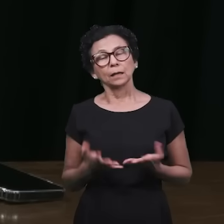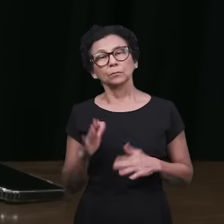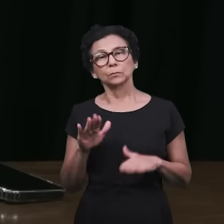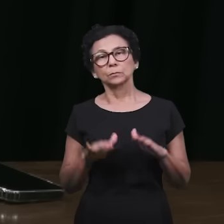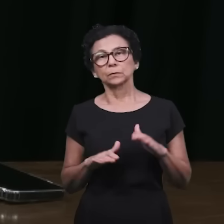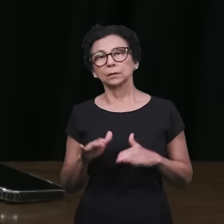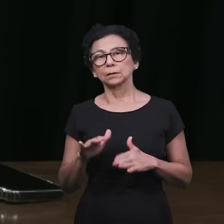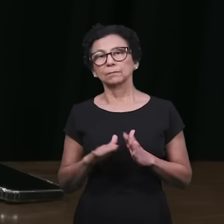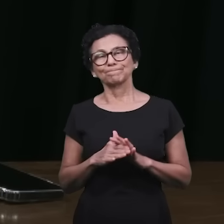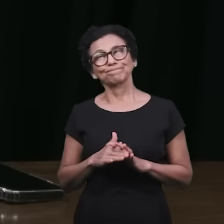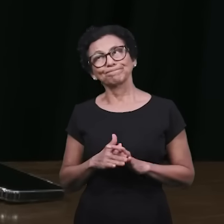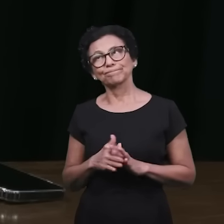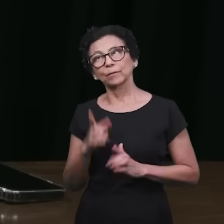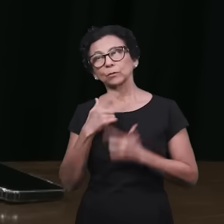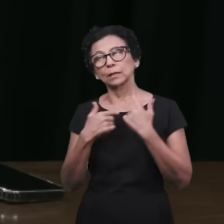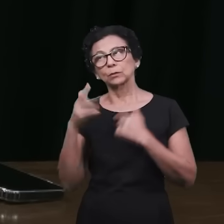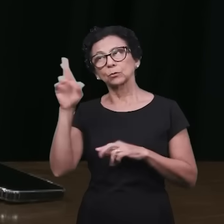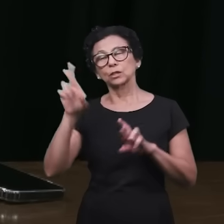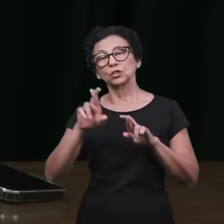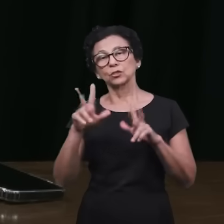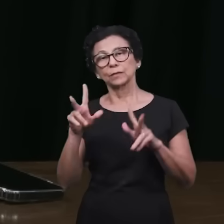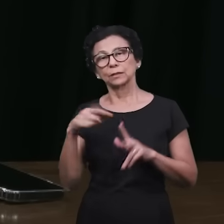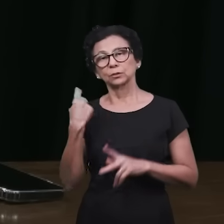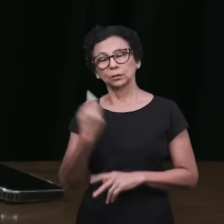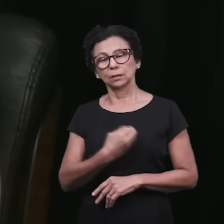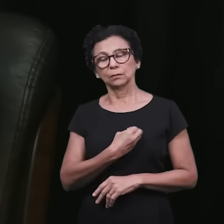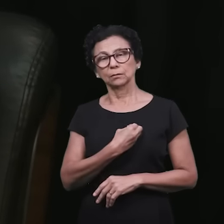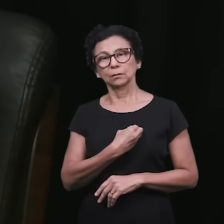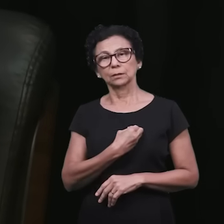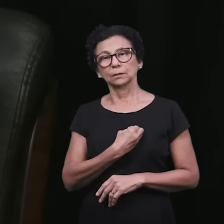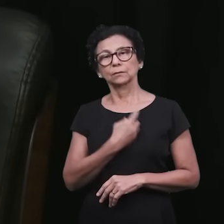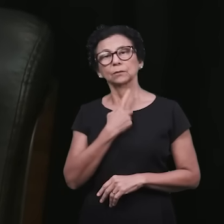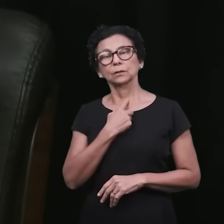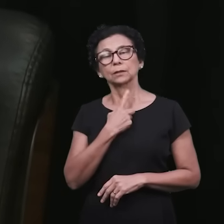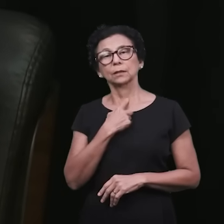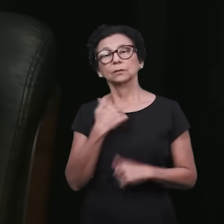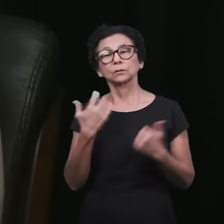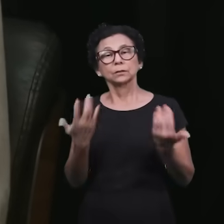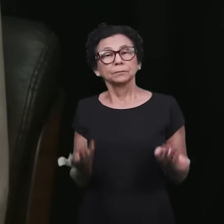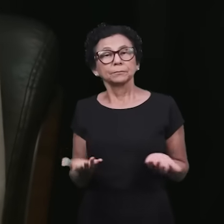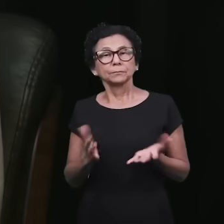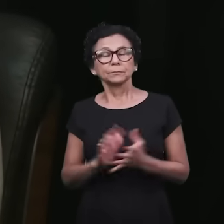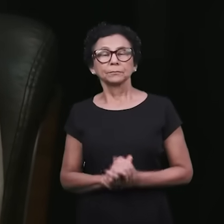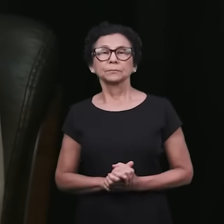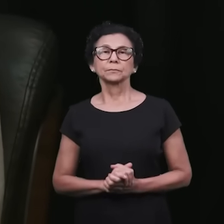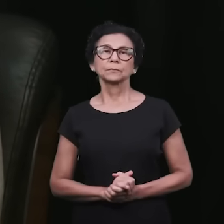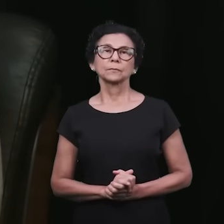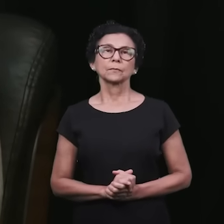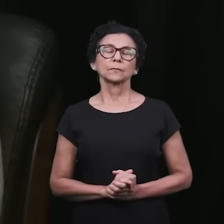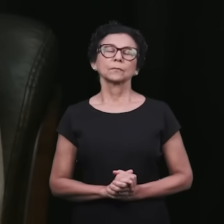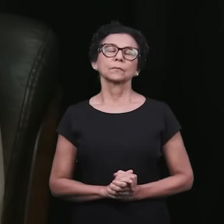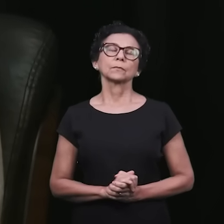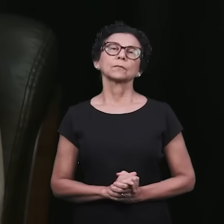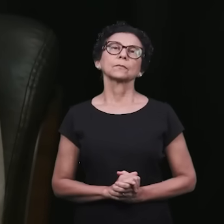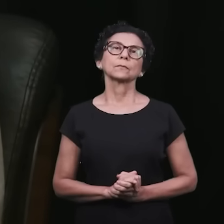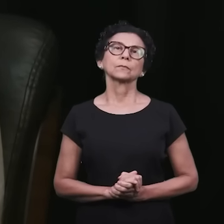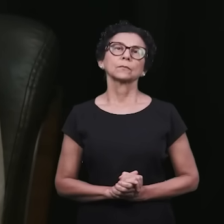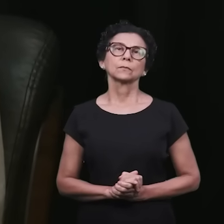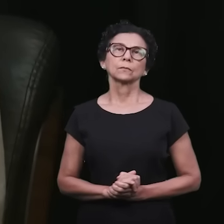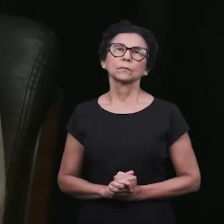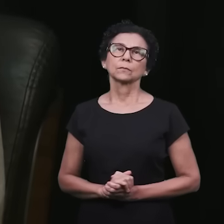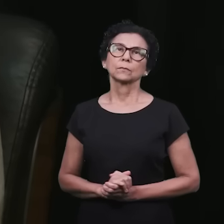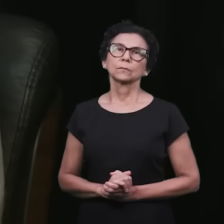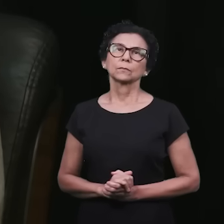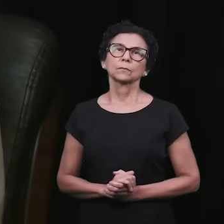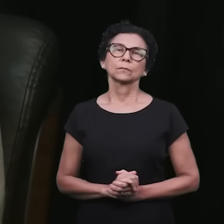nós queremos, como tem que ser a postura da ovelha, pastor? Veja bem, nós falamos aqui os direitos